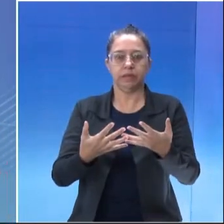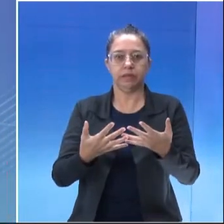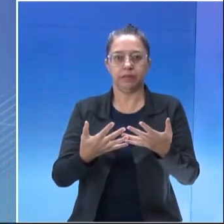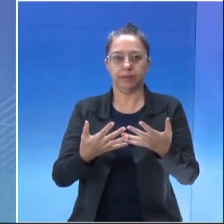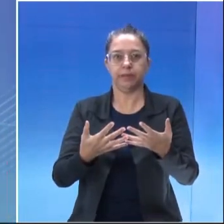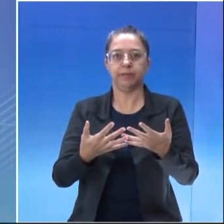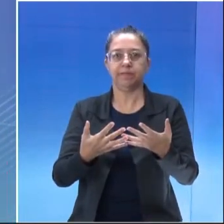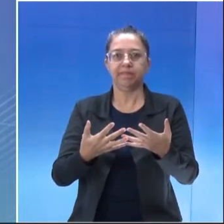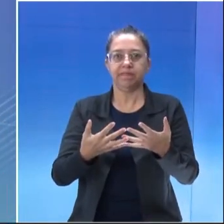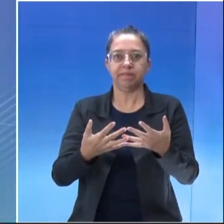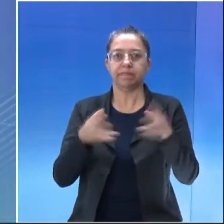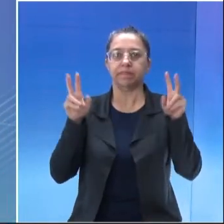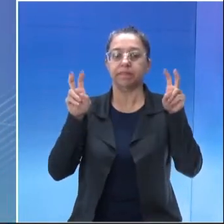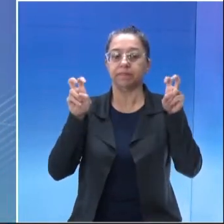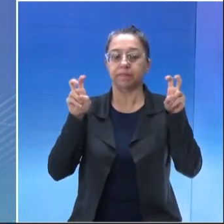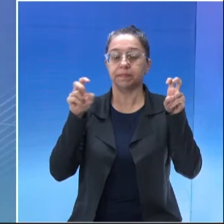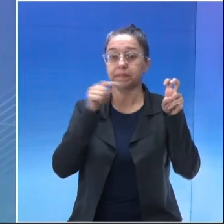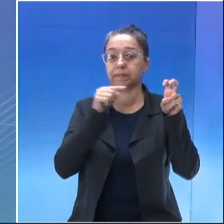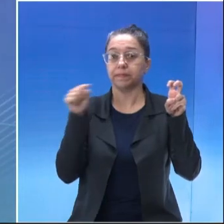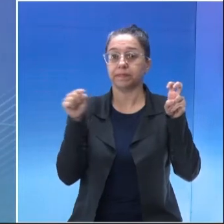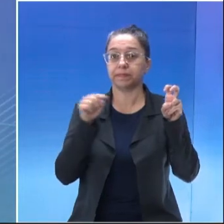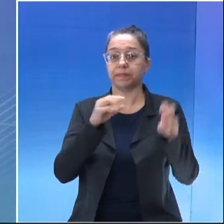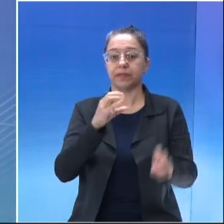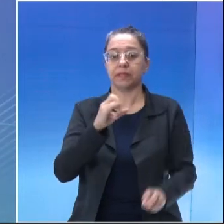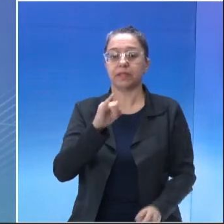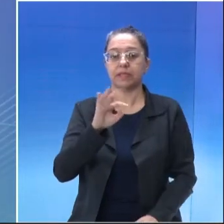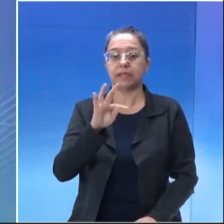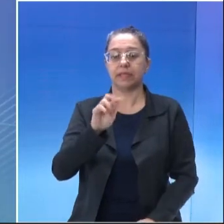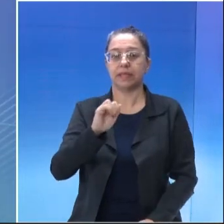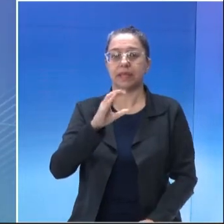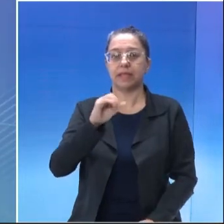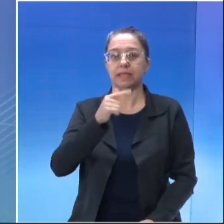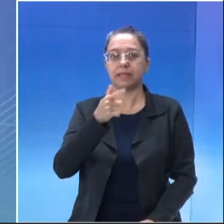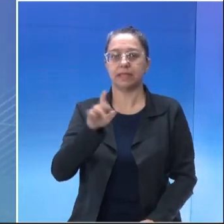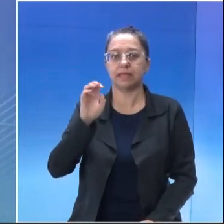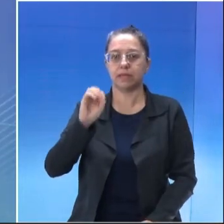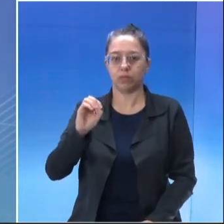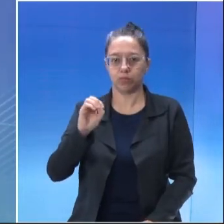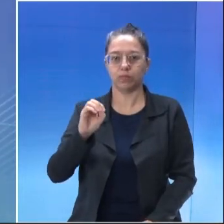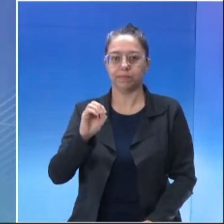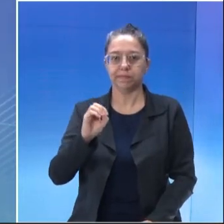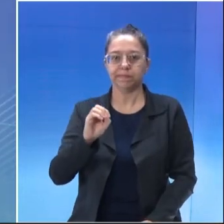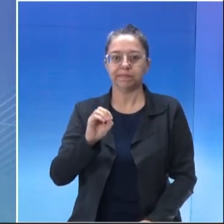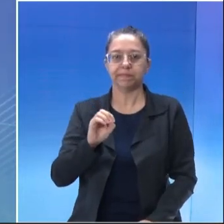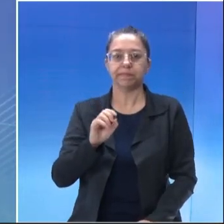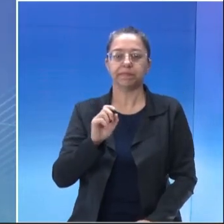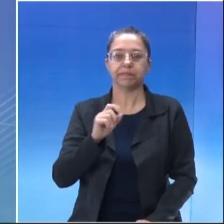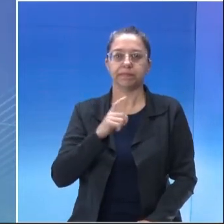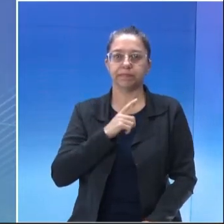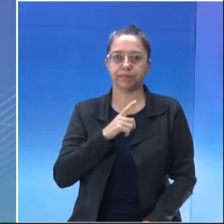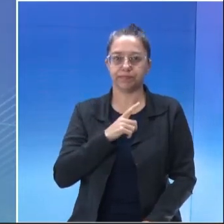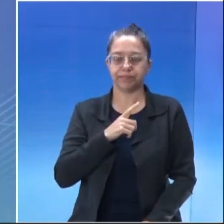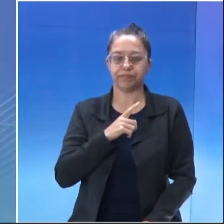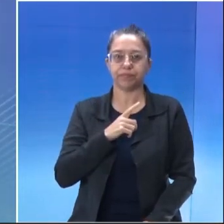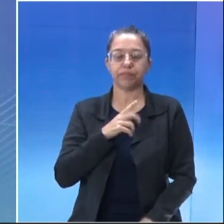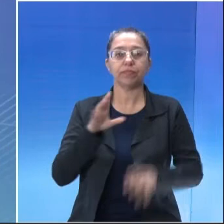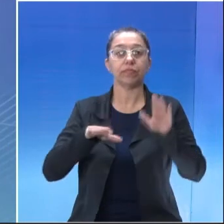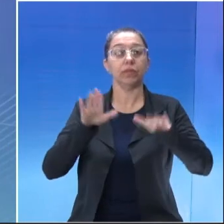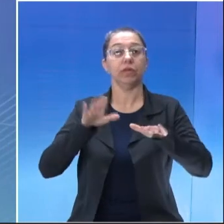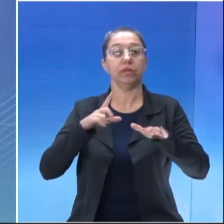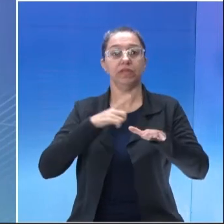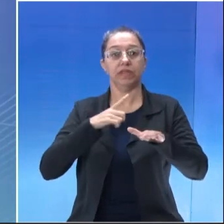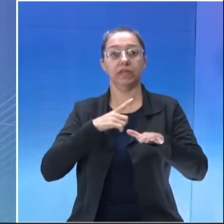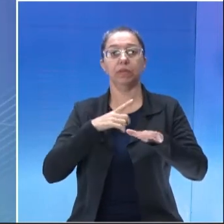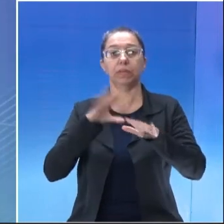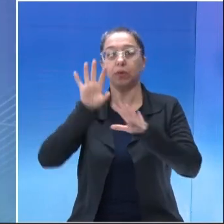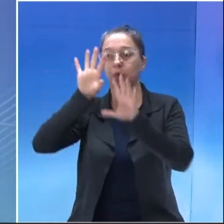citação, geralmente, ela vem entre aspas, não todas as vezes, mas se ela, quando ela fala literal, pegou